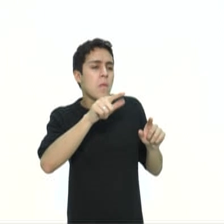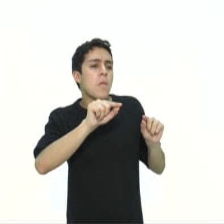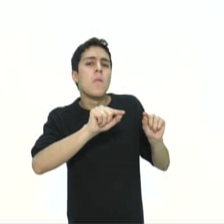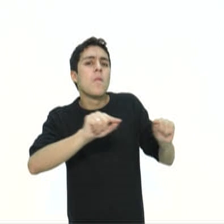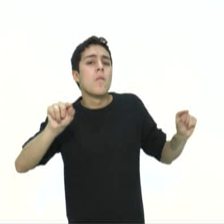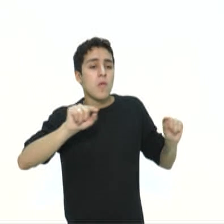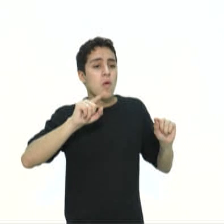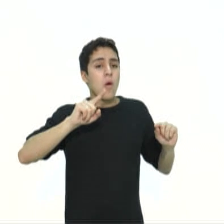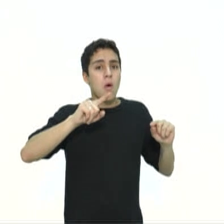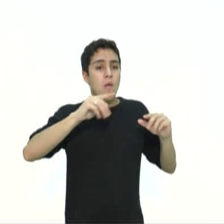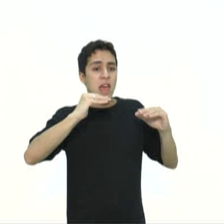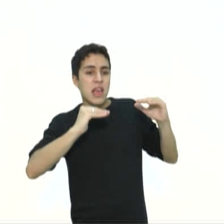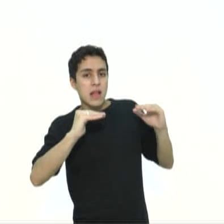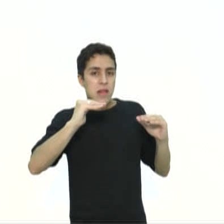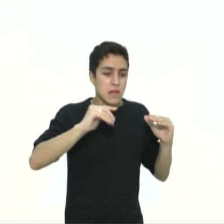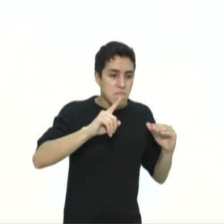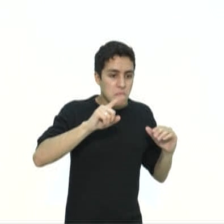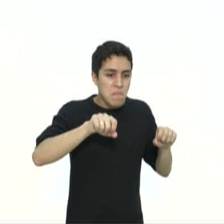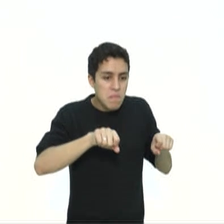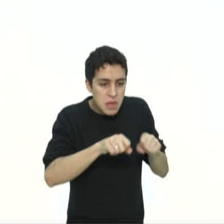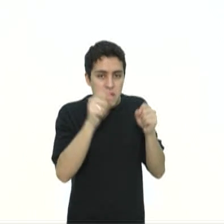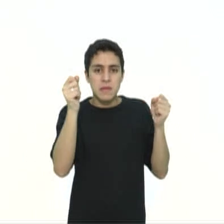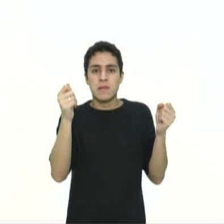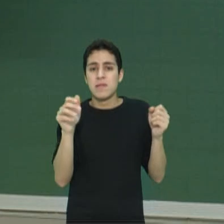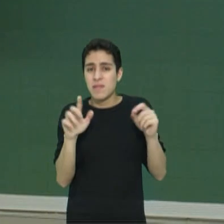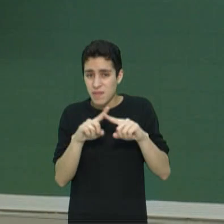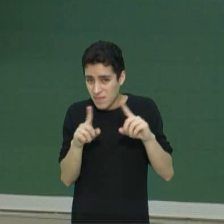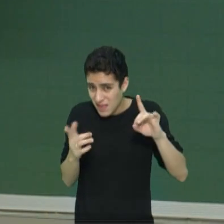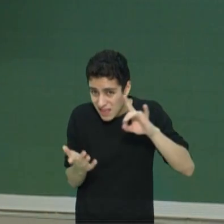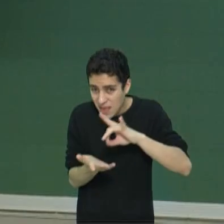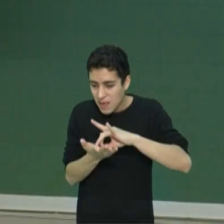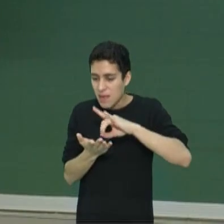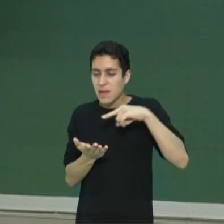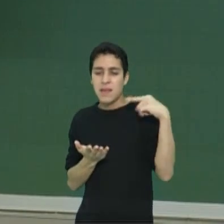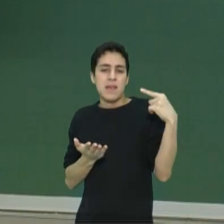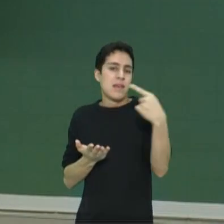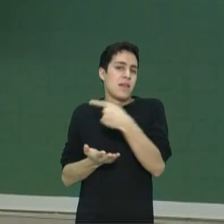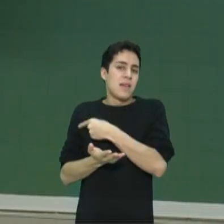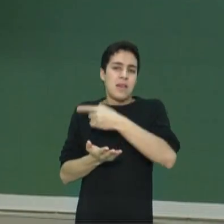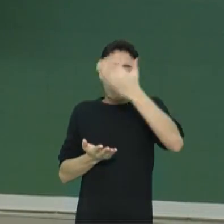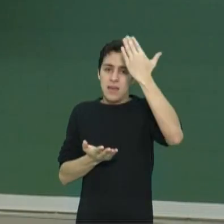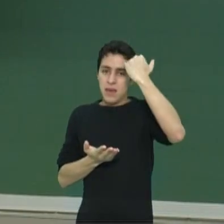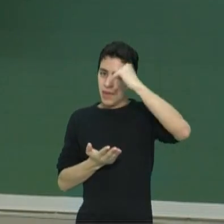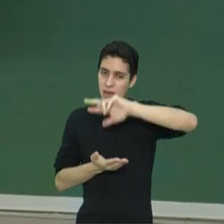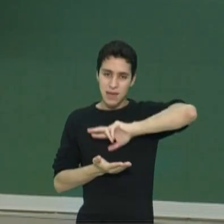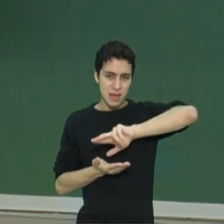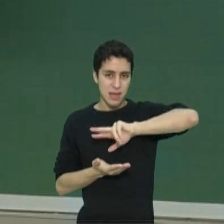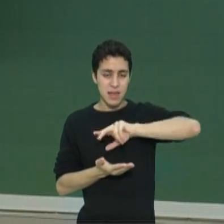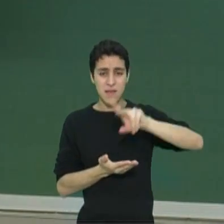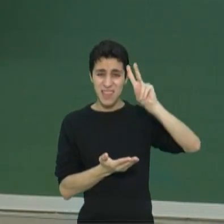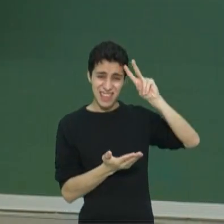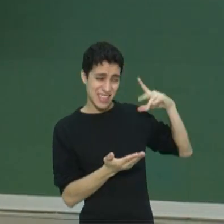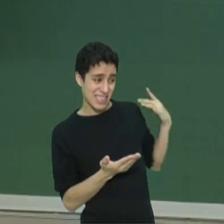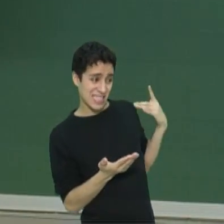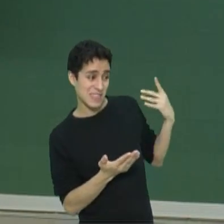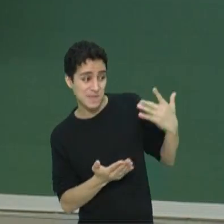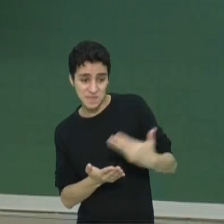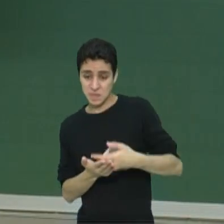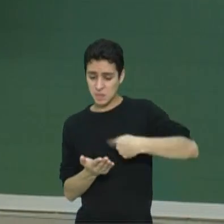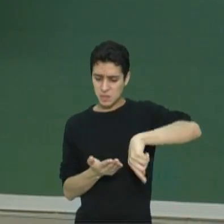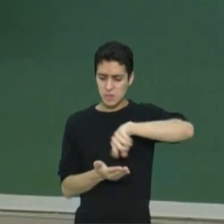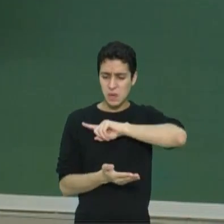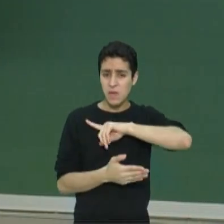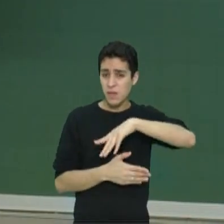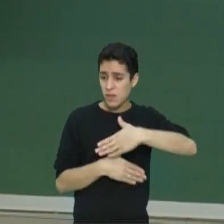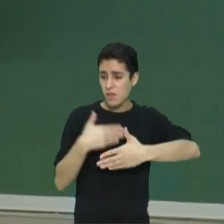do organismo infelizmente não é isso que a gente vem enxergando ao longo da história da humanidade nosso